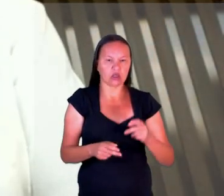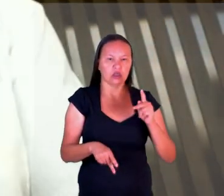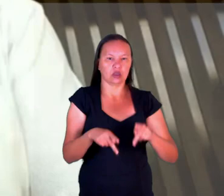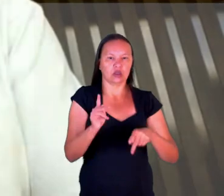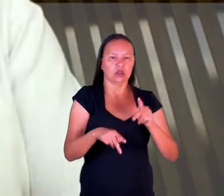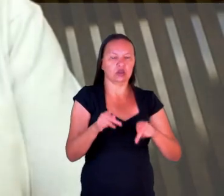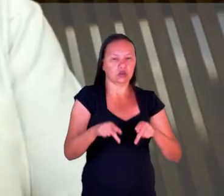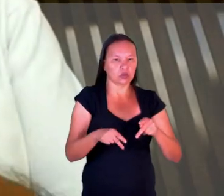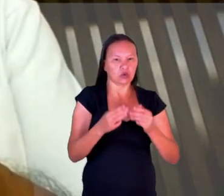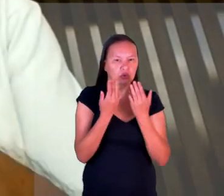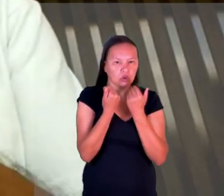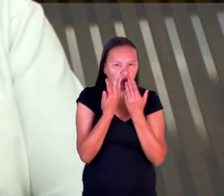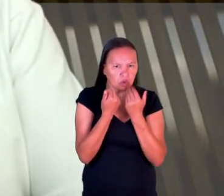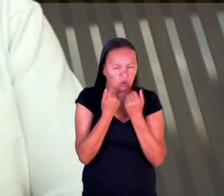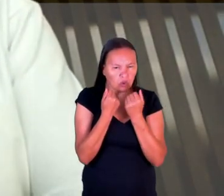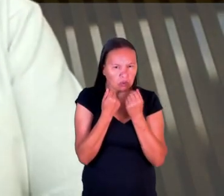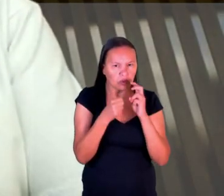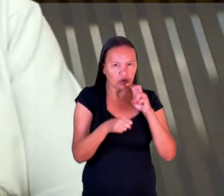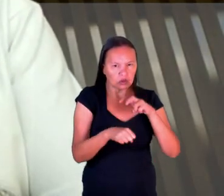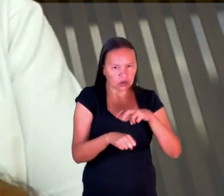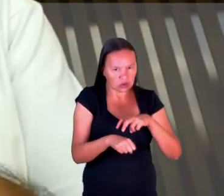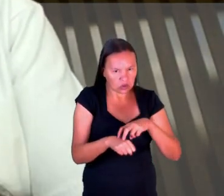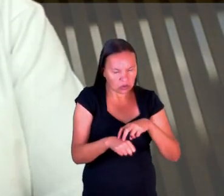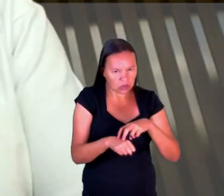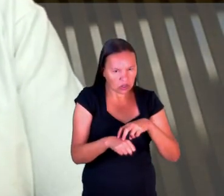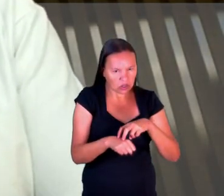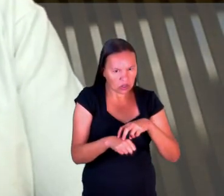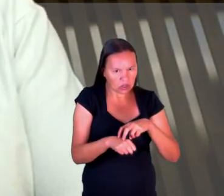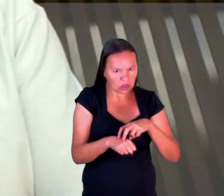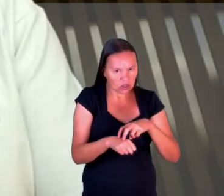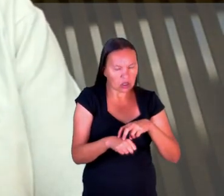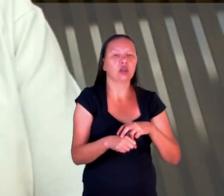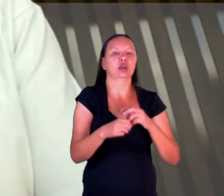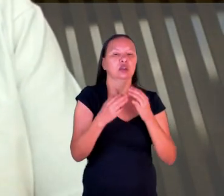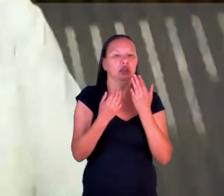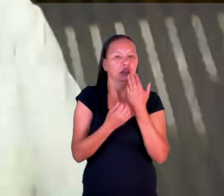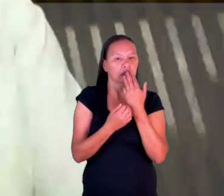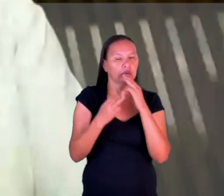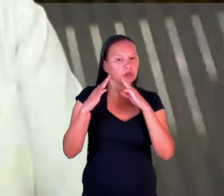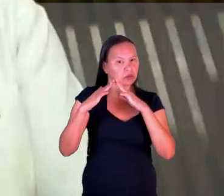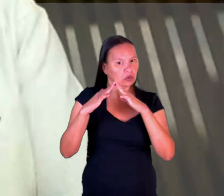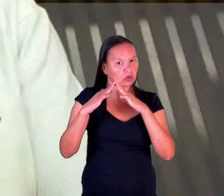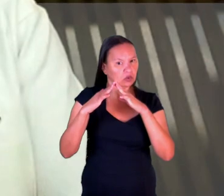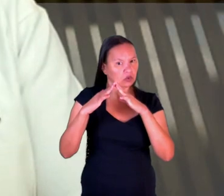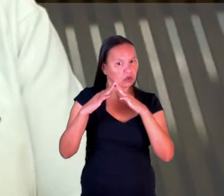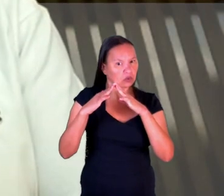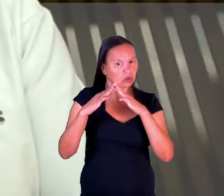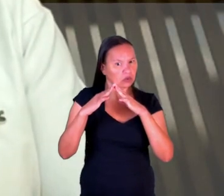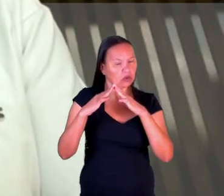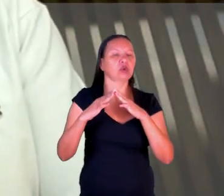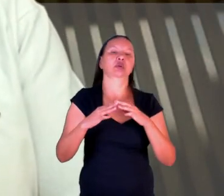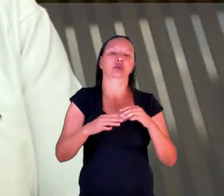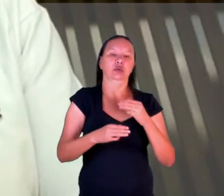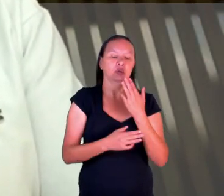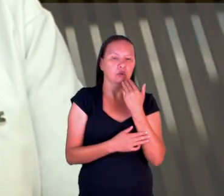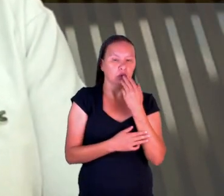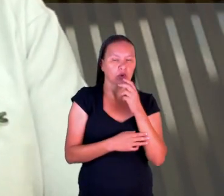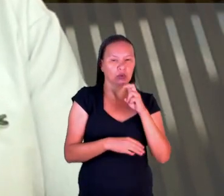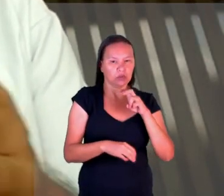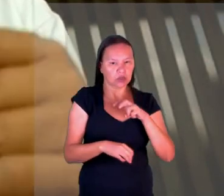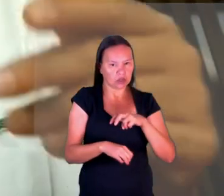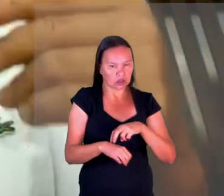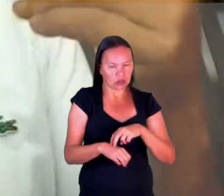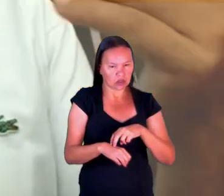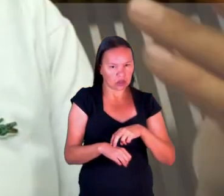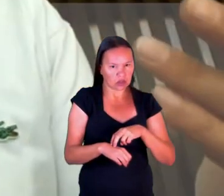come de manhã quem tá no abrigo come um pão com manteiga ou algo assim eh eh ou no centro Pop eh ele vai